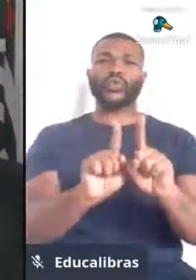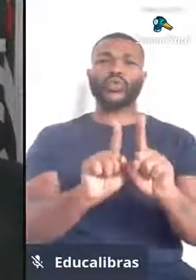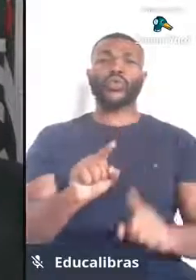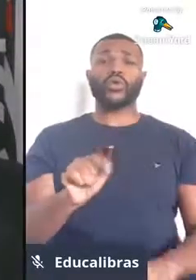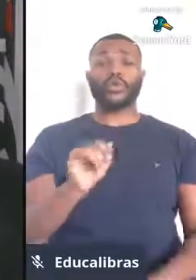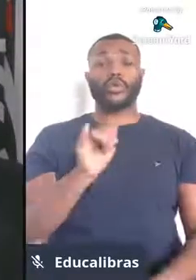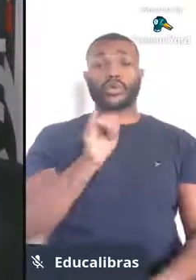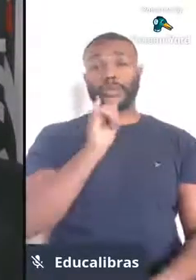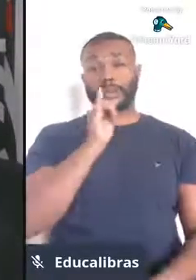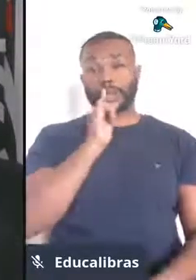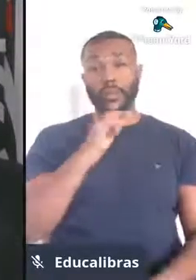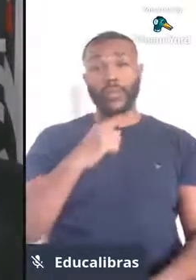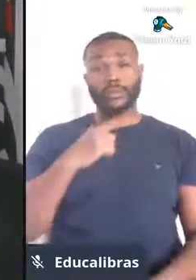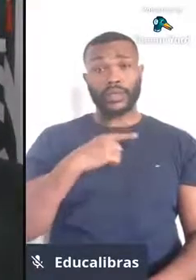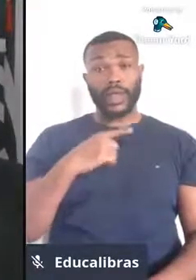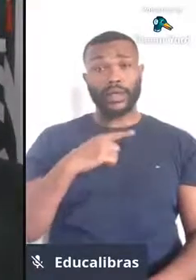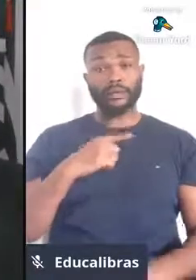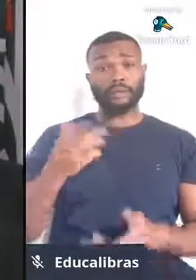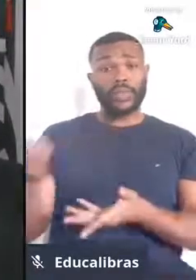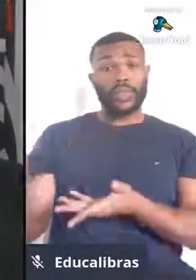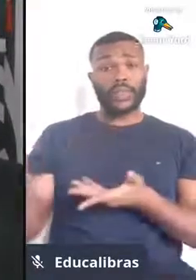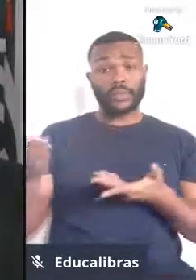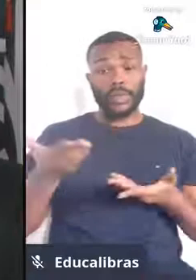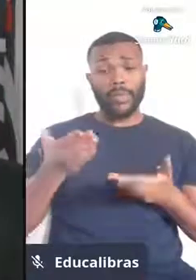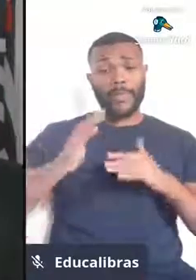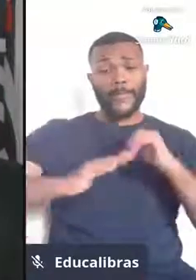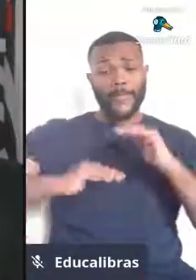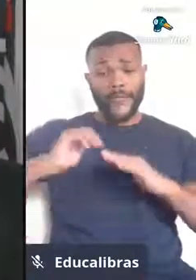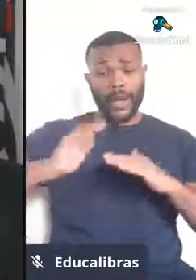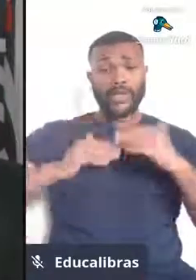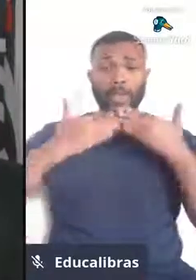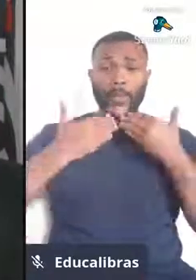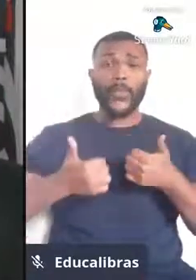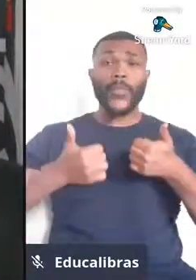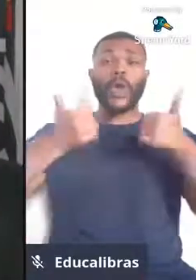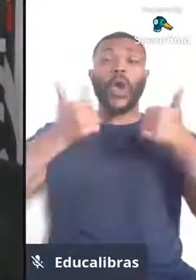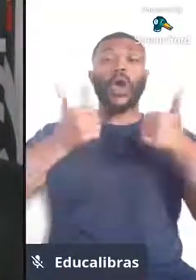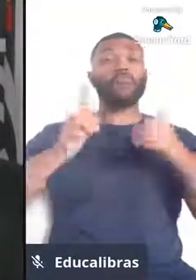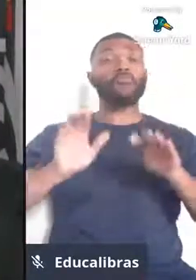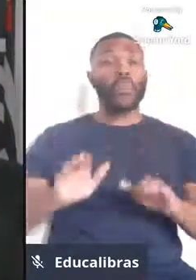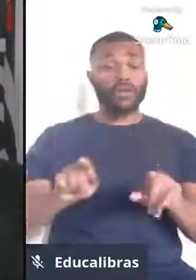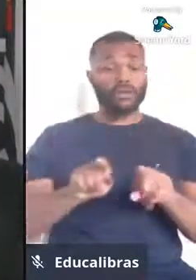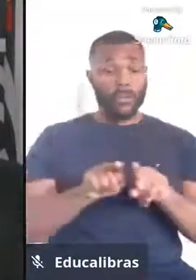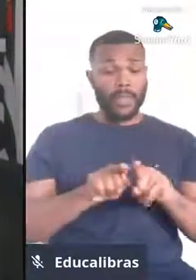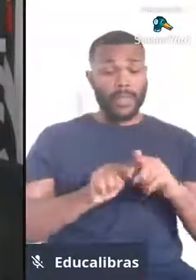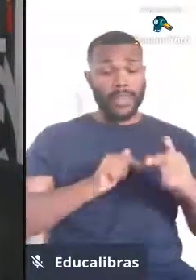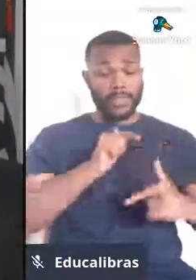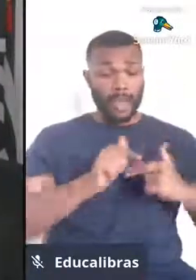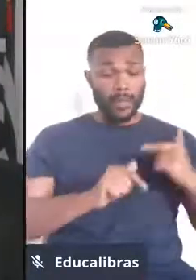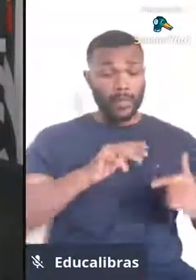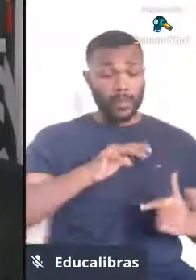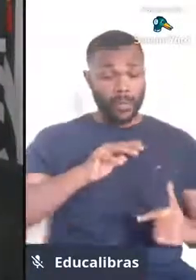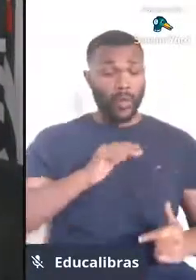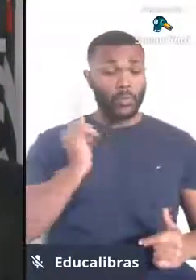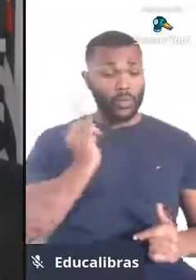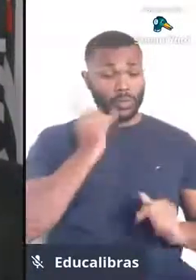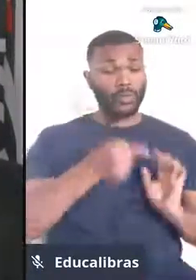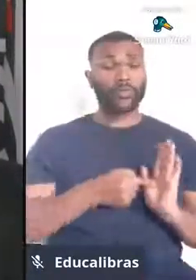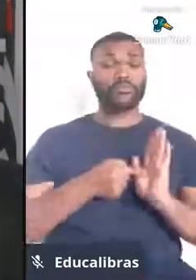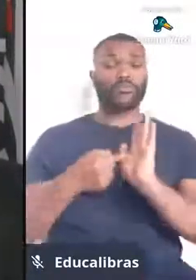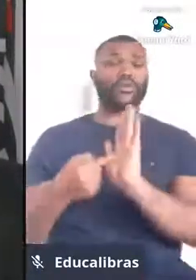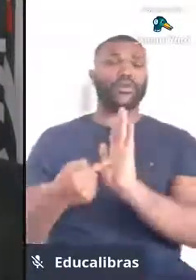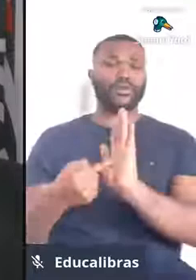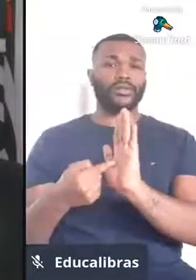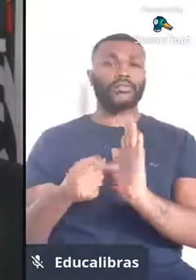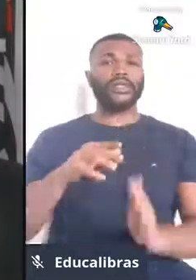só de receber as melhores práticas, mas também de mostrar o que a gente está fazendo de importante. E na cidade de São Paulo, eu sempre